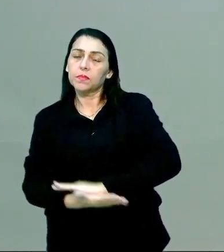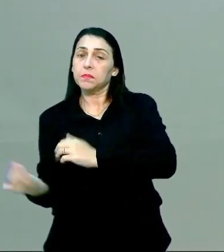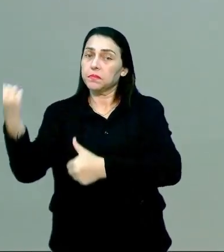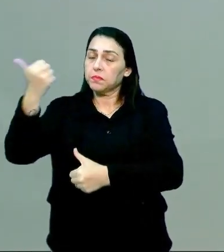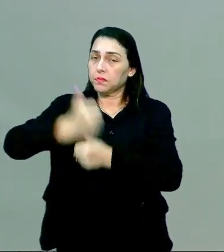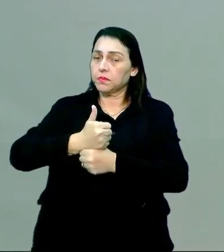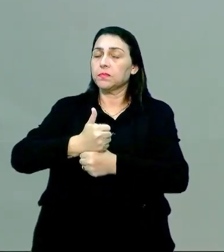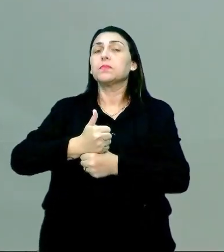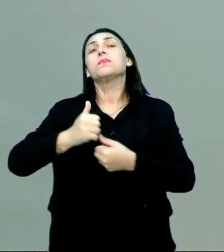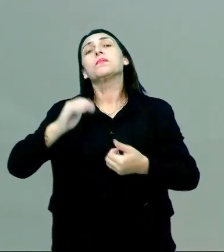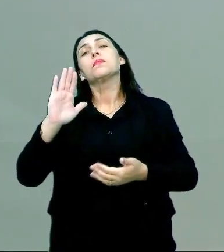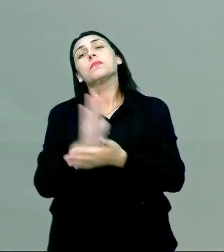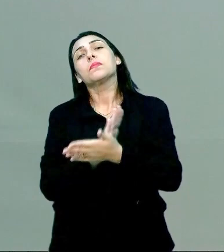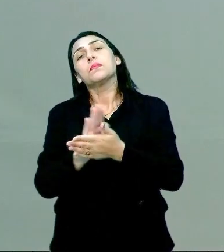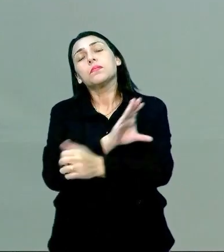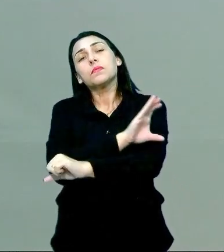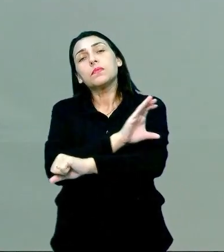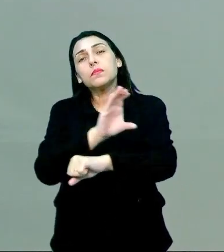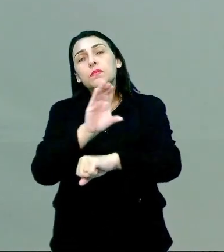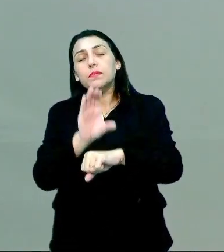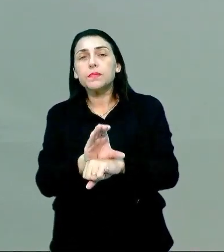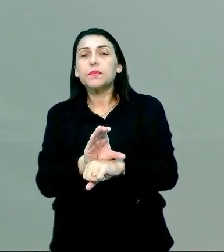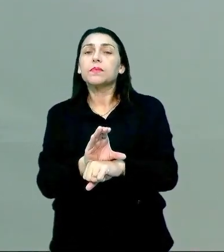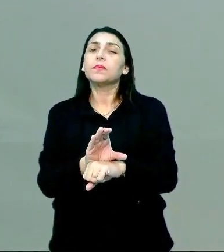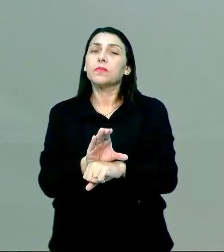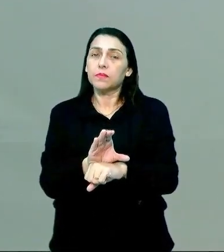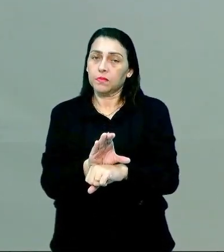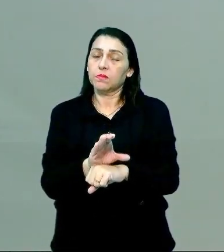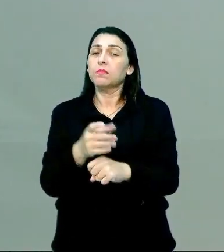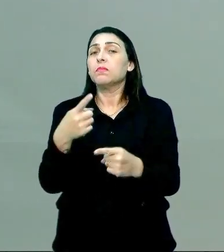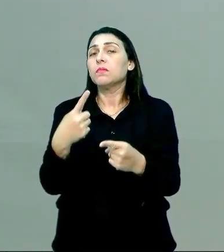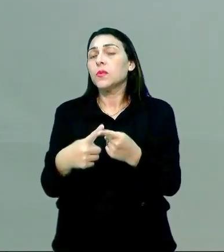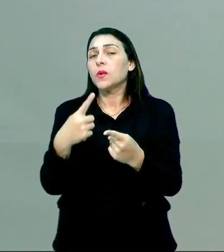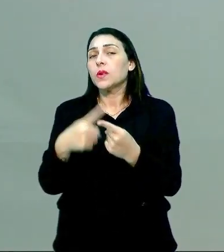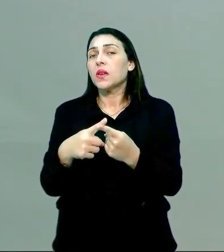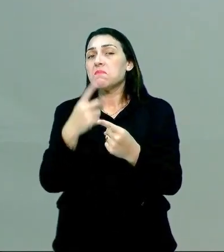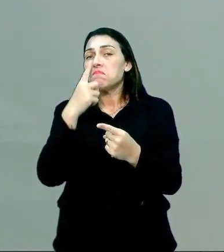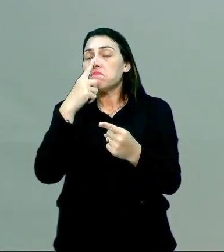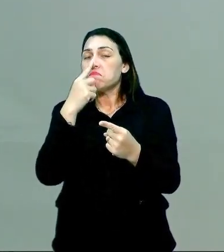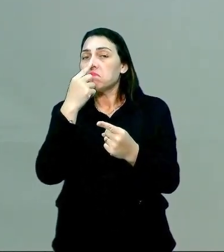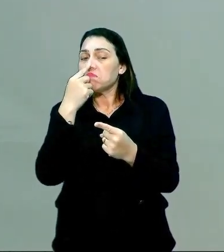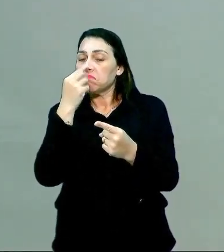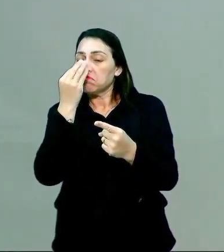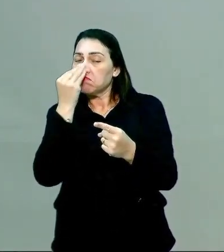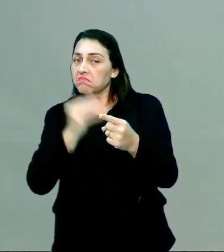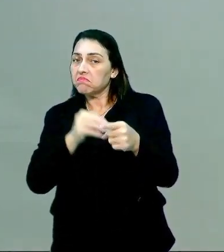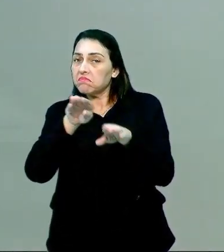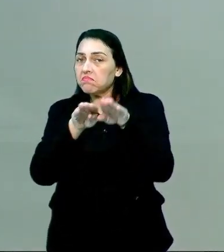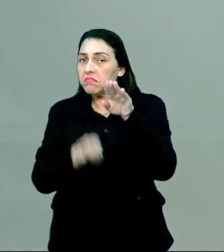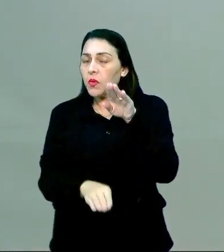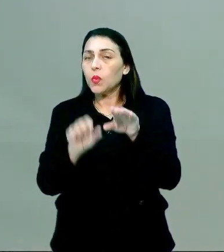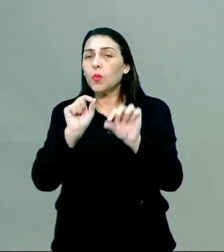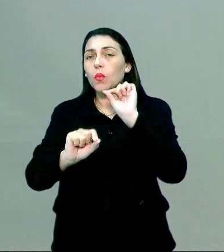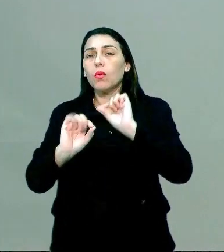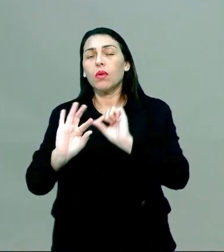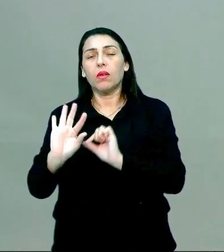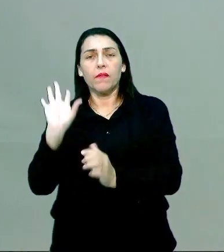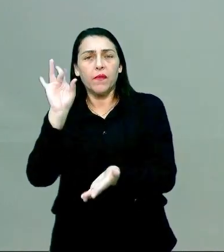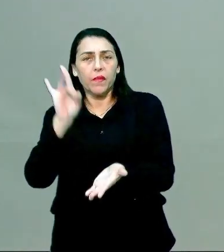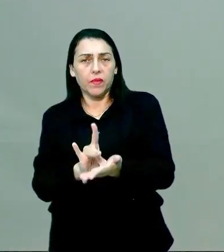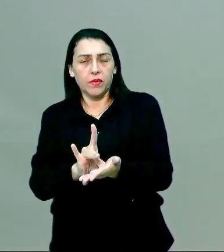subestimado determinado aspecto cultural, determinado conhecimento, por achar inferior ou incondizente com a realidade,